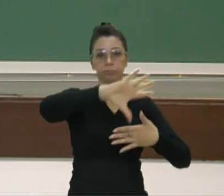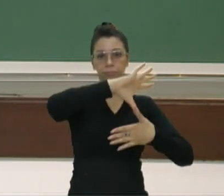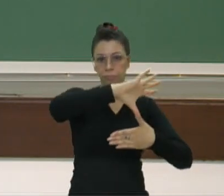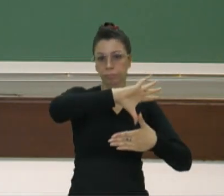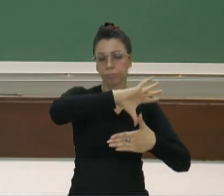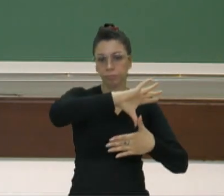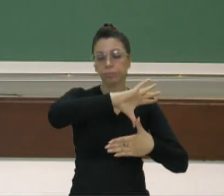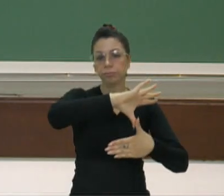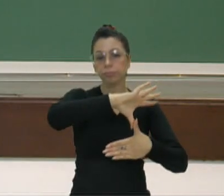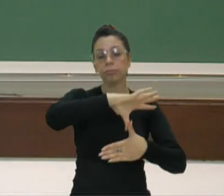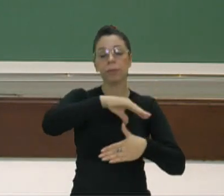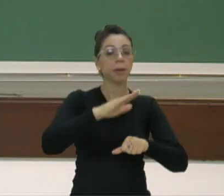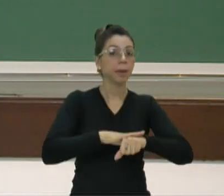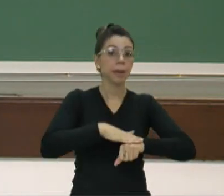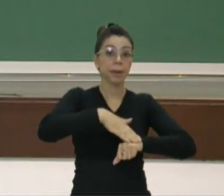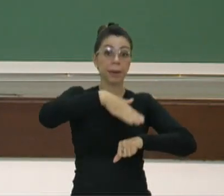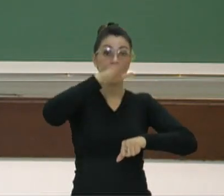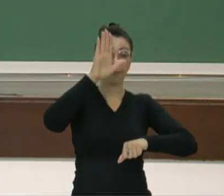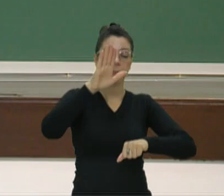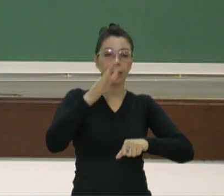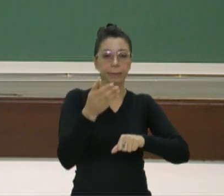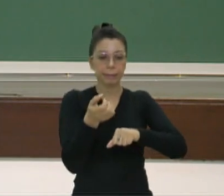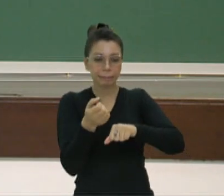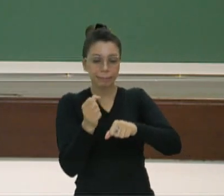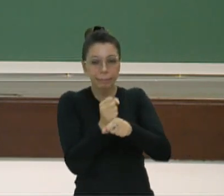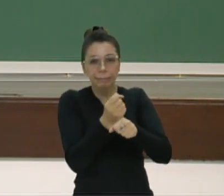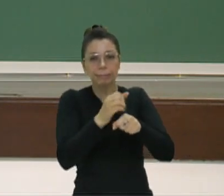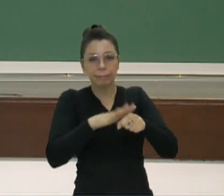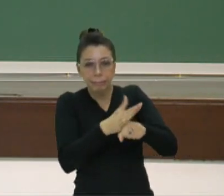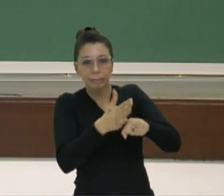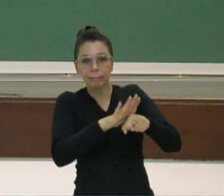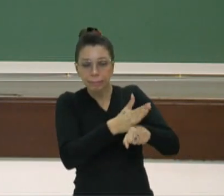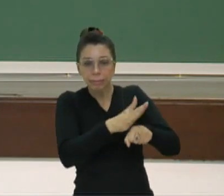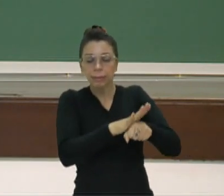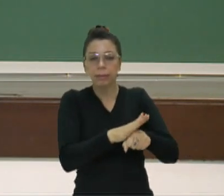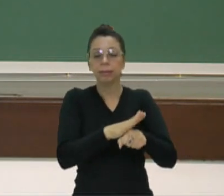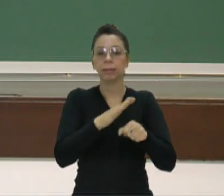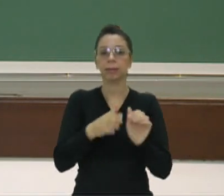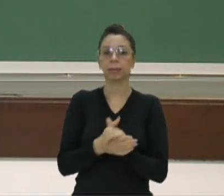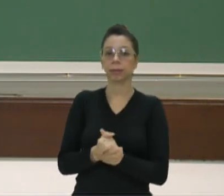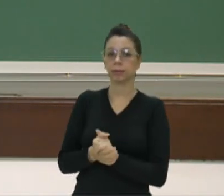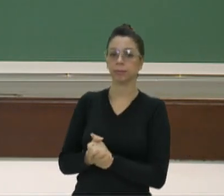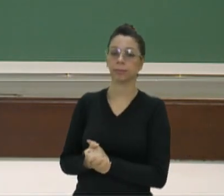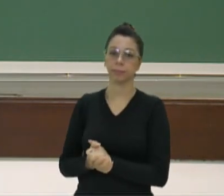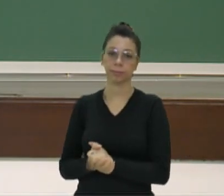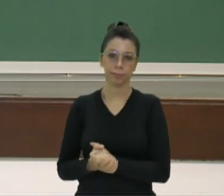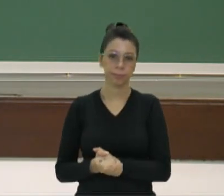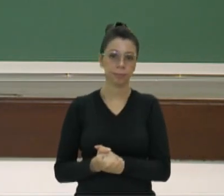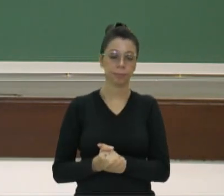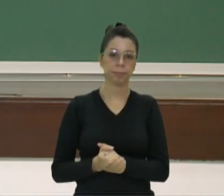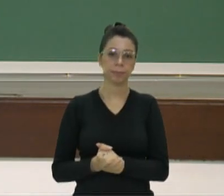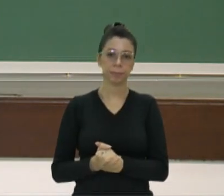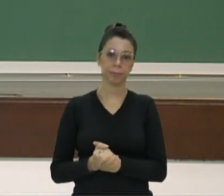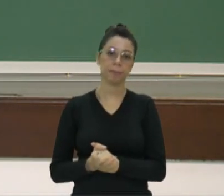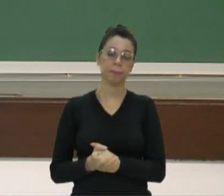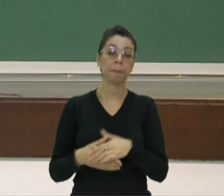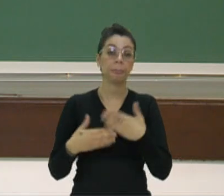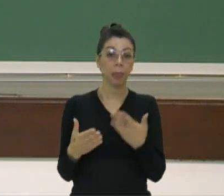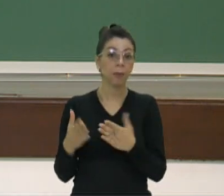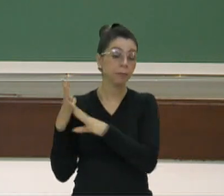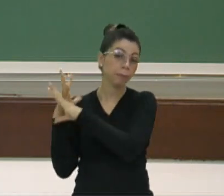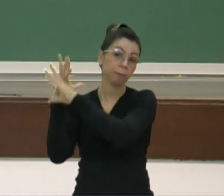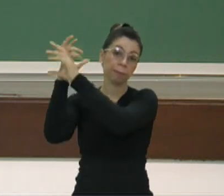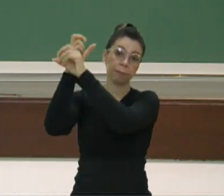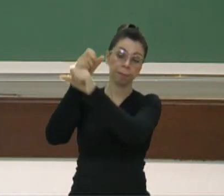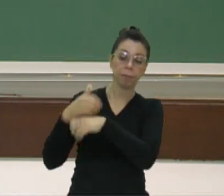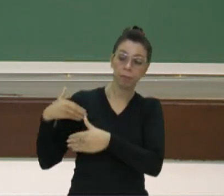continente americano é mais desgastada do que a região do continente africano. E isso, se você fizer um resgate